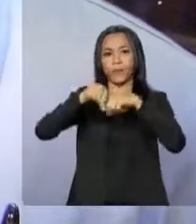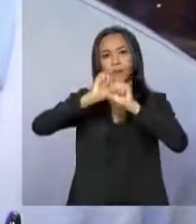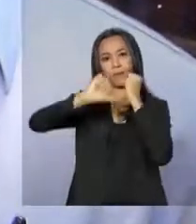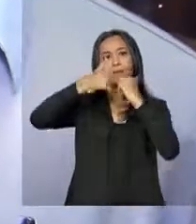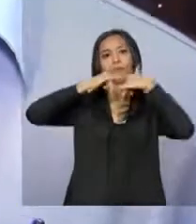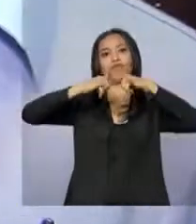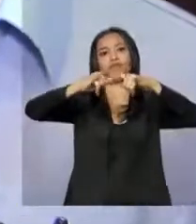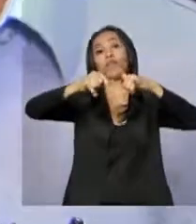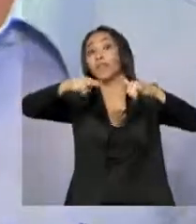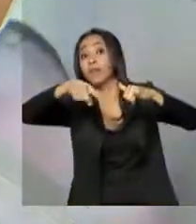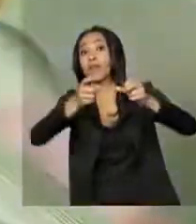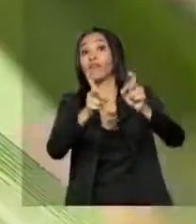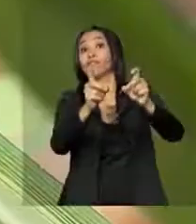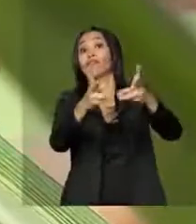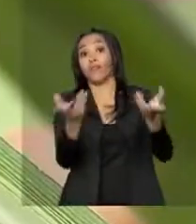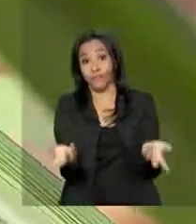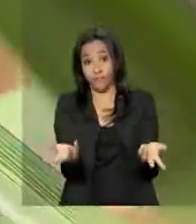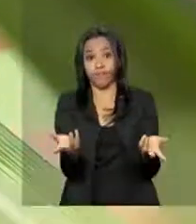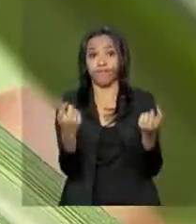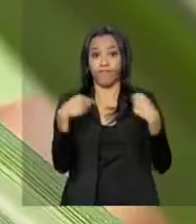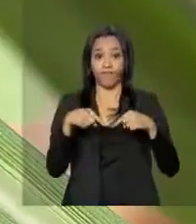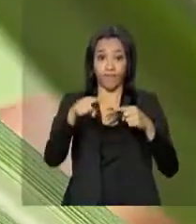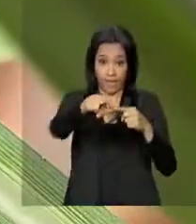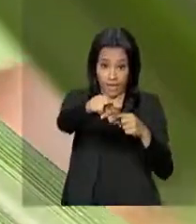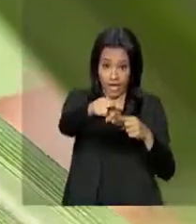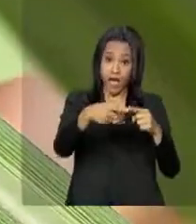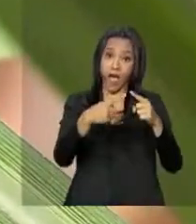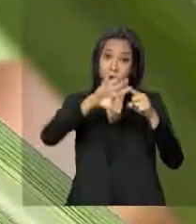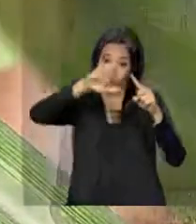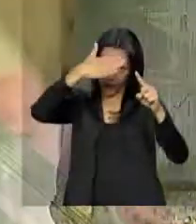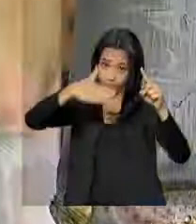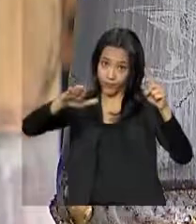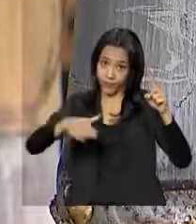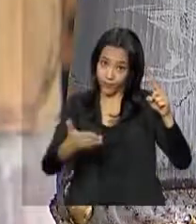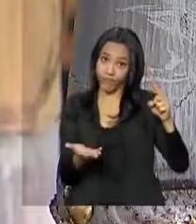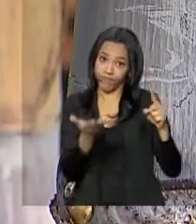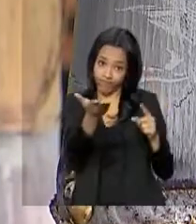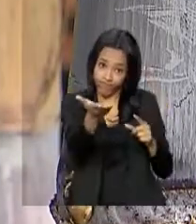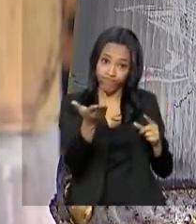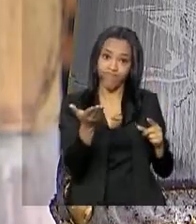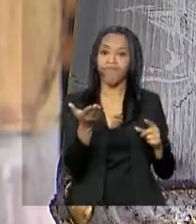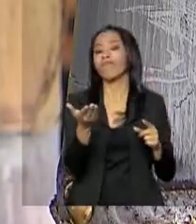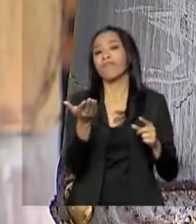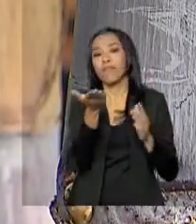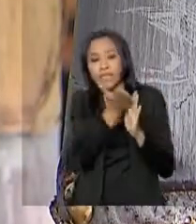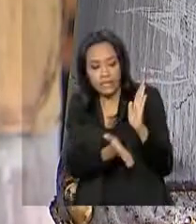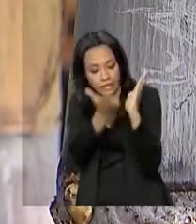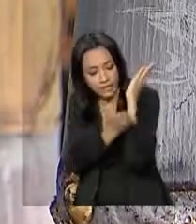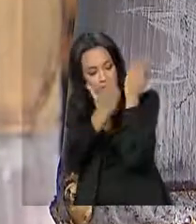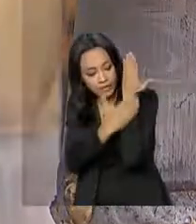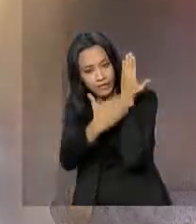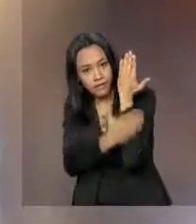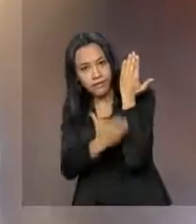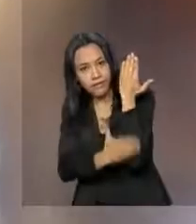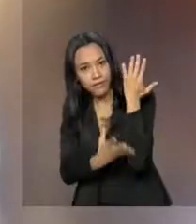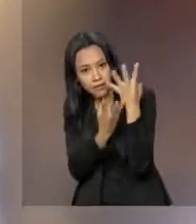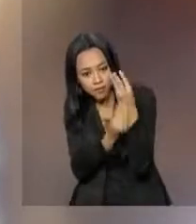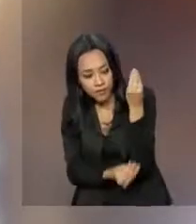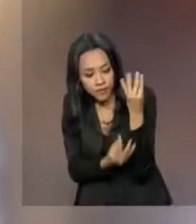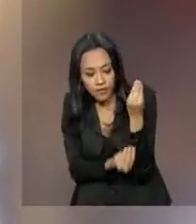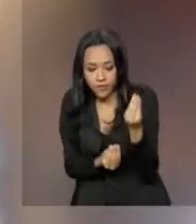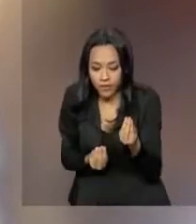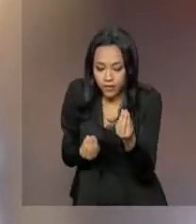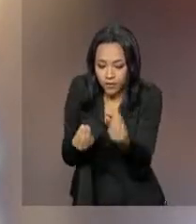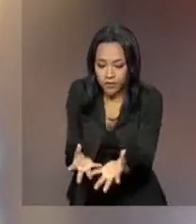mercado externo. A palha, como a gente varia a qualidade da cana, a fibra oscila, a gente